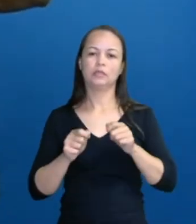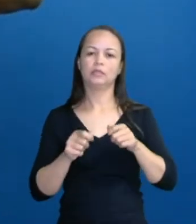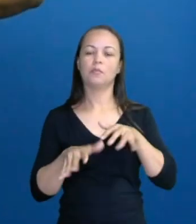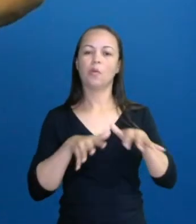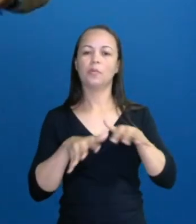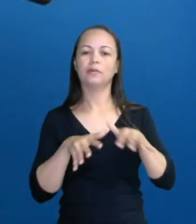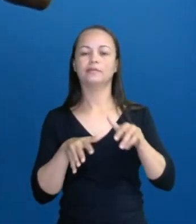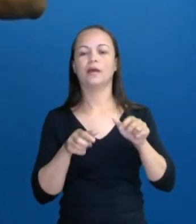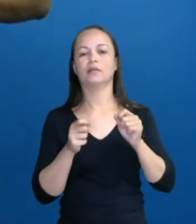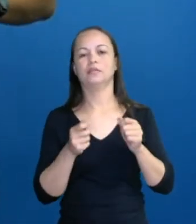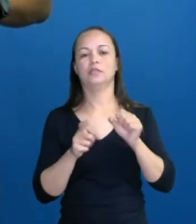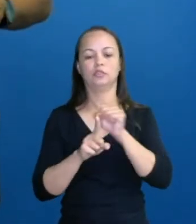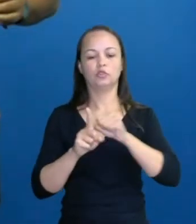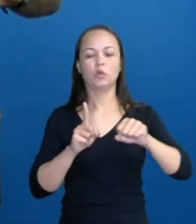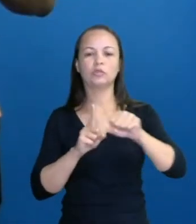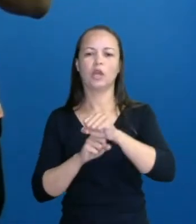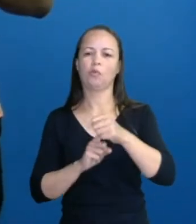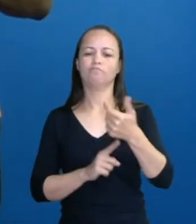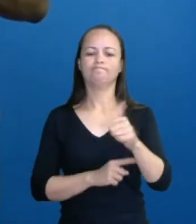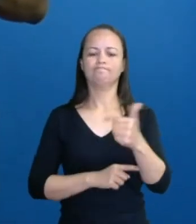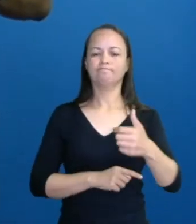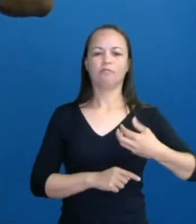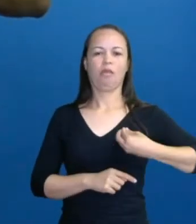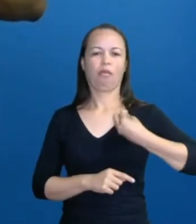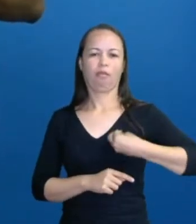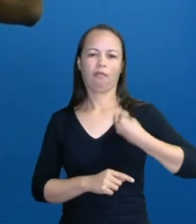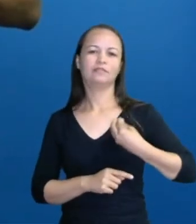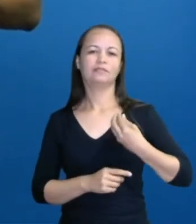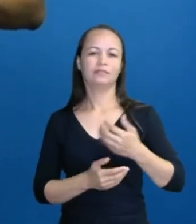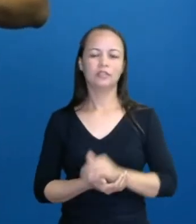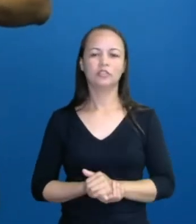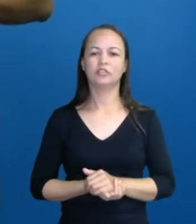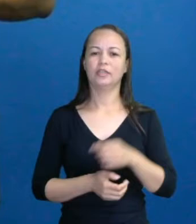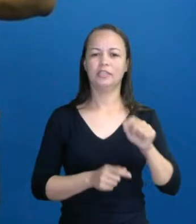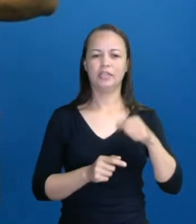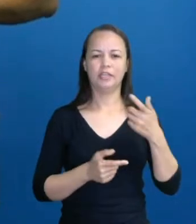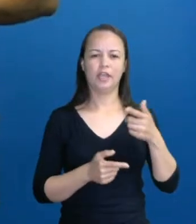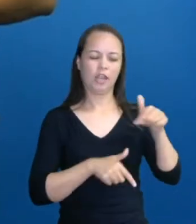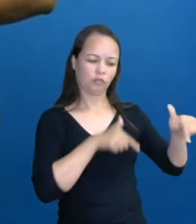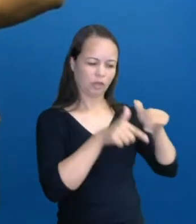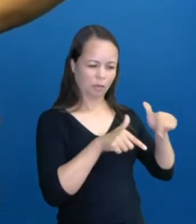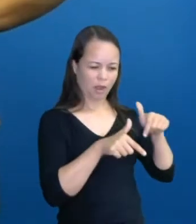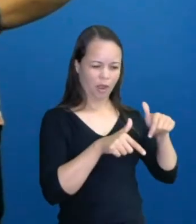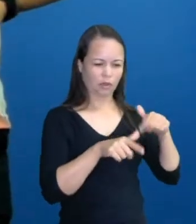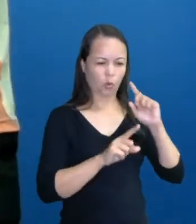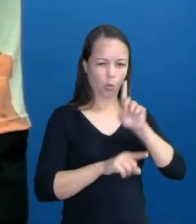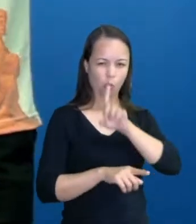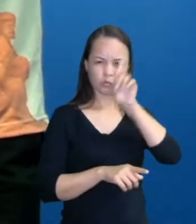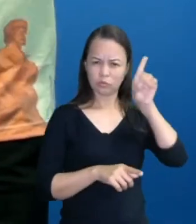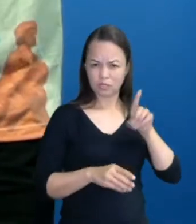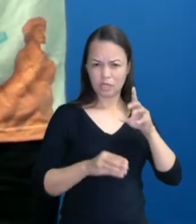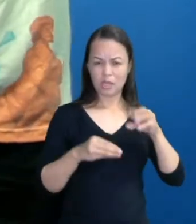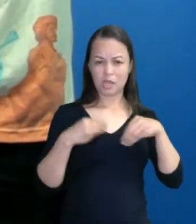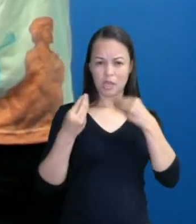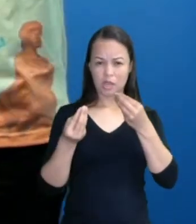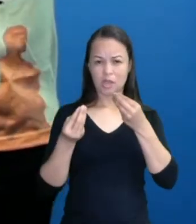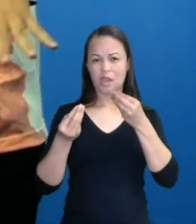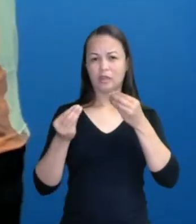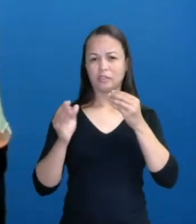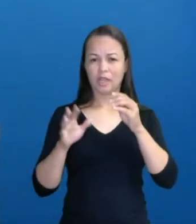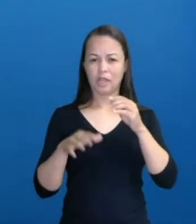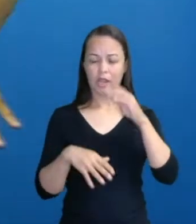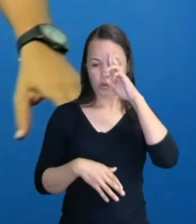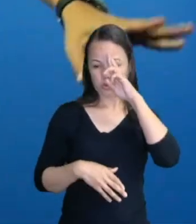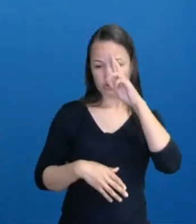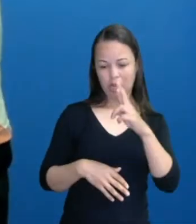mobilidade social. O que é isso? Não existia a ideia de quem é servo um dia se tornar senhor, ou quem é senhor um dia acabar